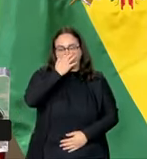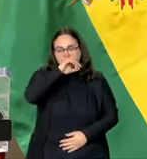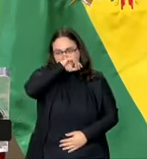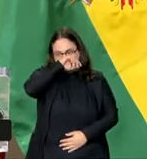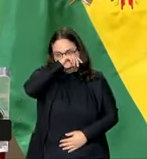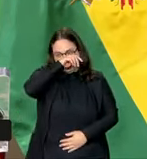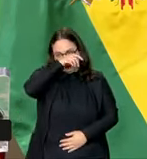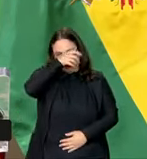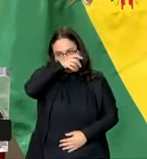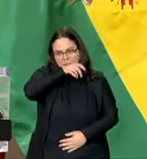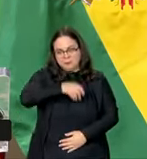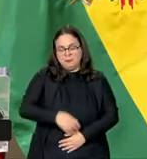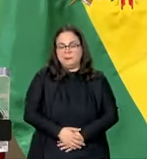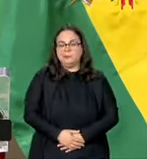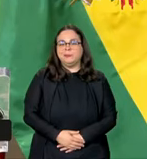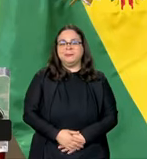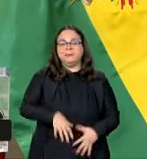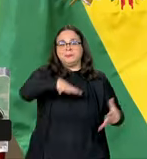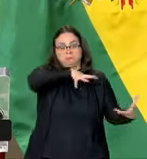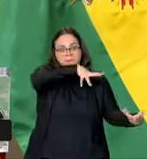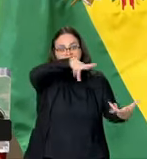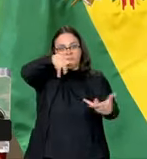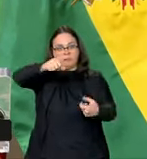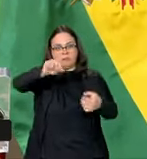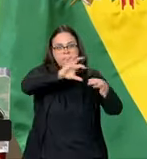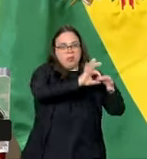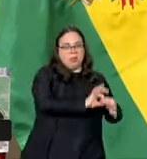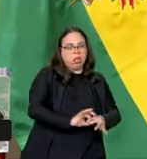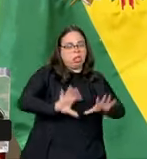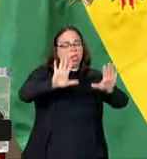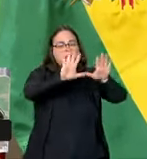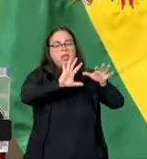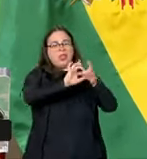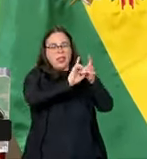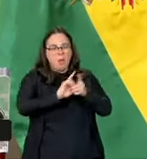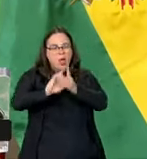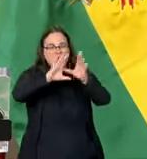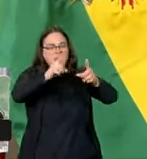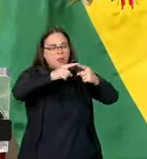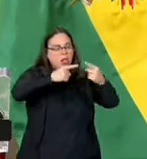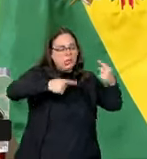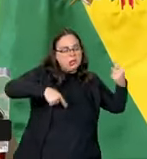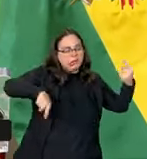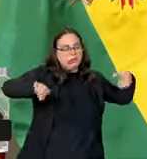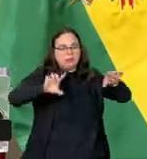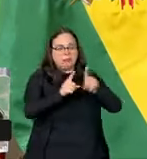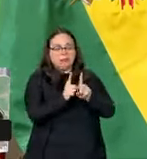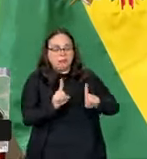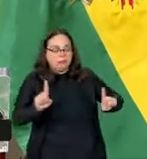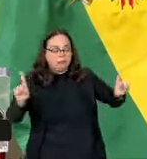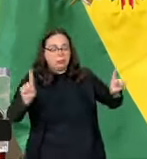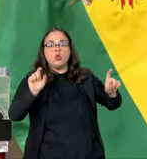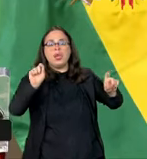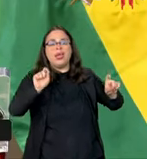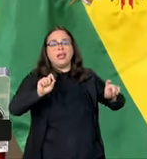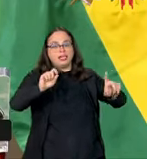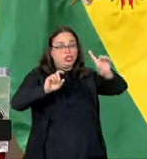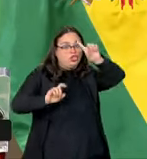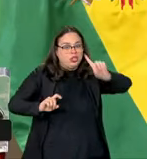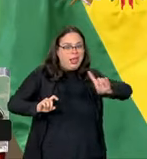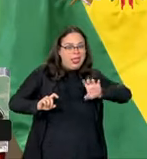Em todo o mundo, a desunião das forças democráticas só tem servido à extrema direita.